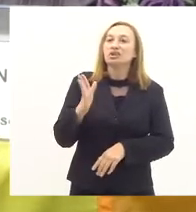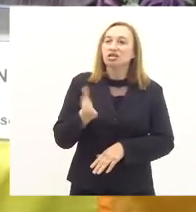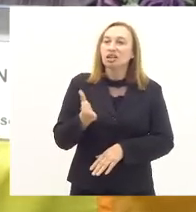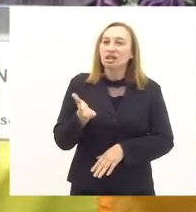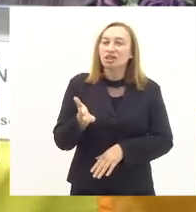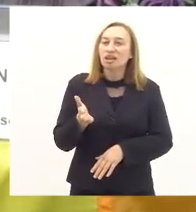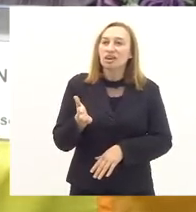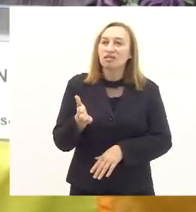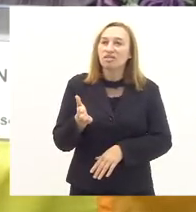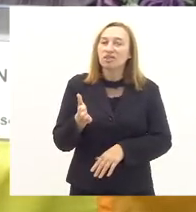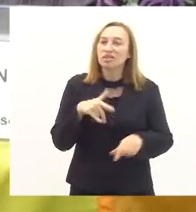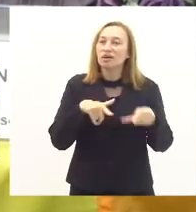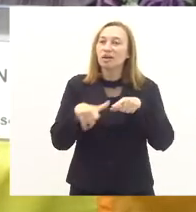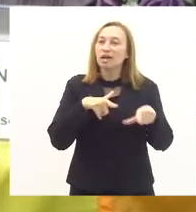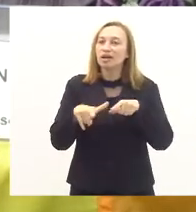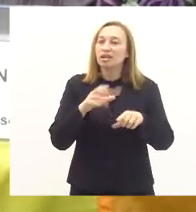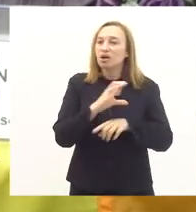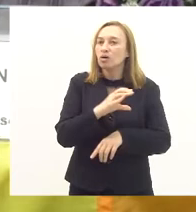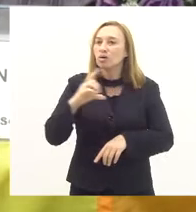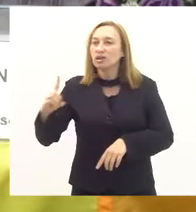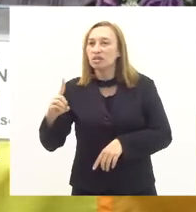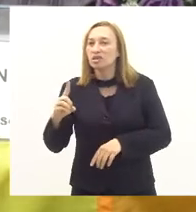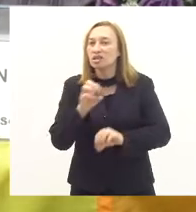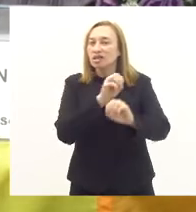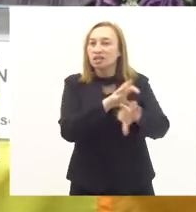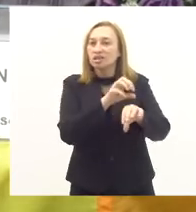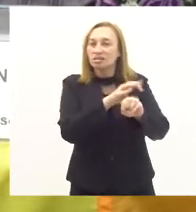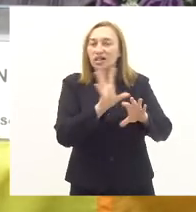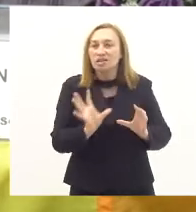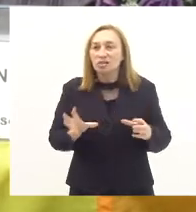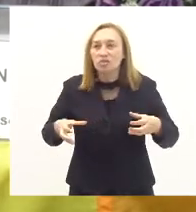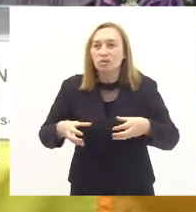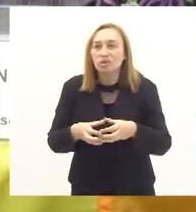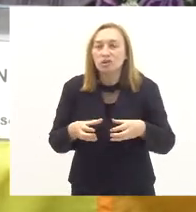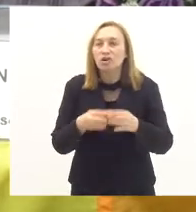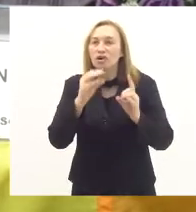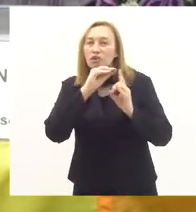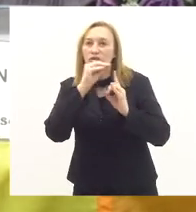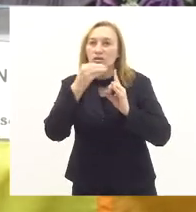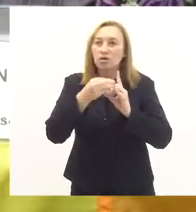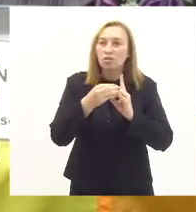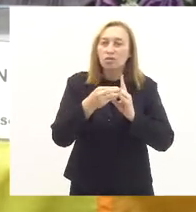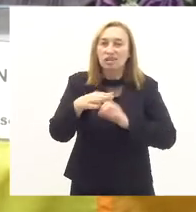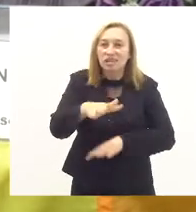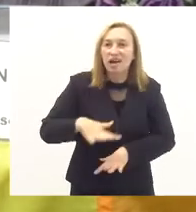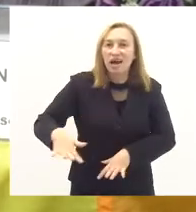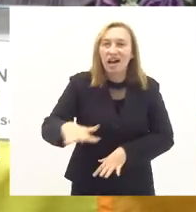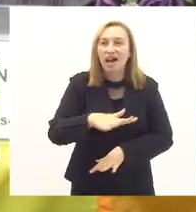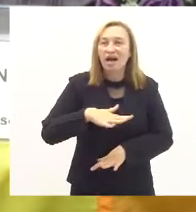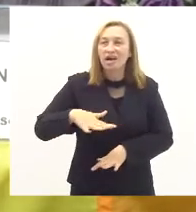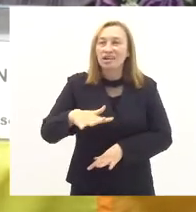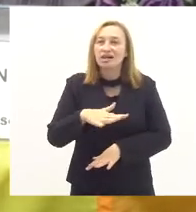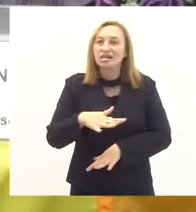atuando como coordenadora da educação comunitária da Fiocruz na área de